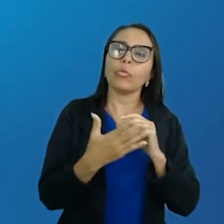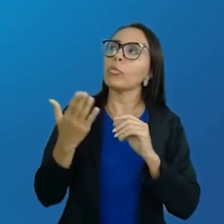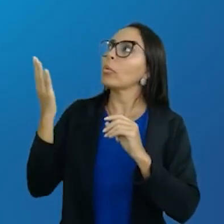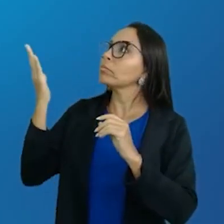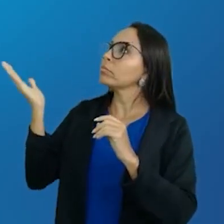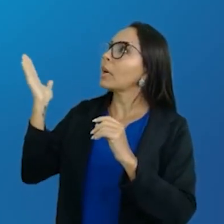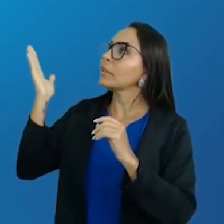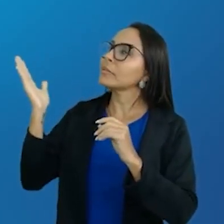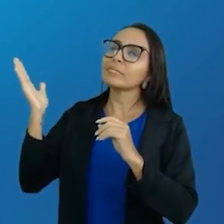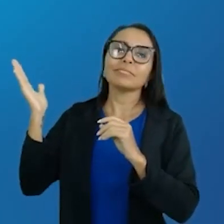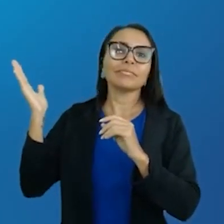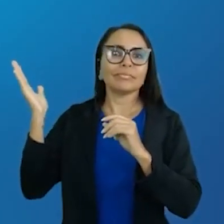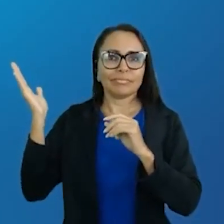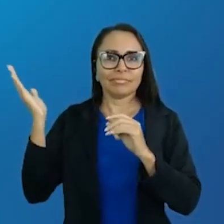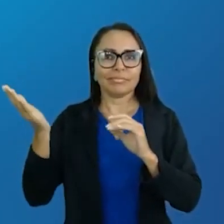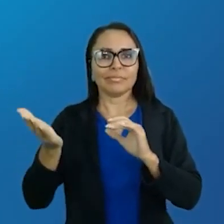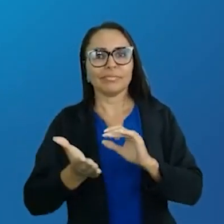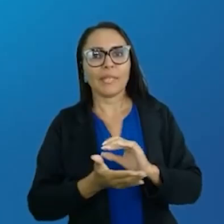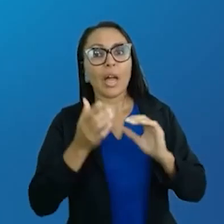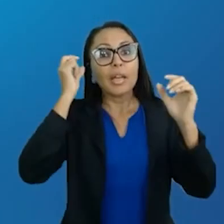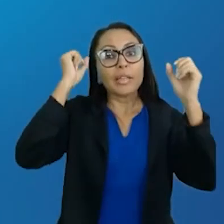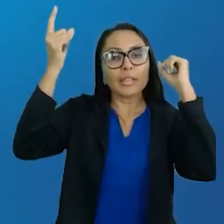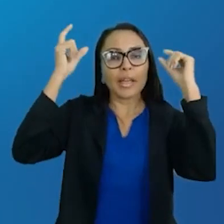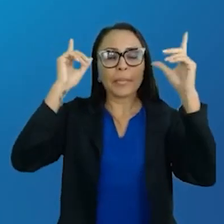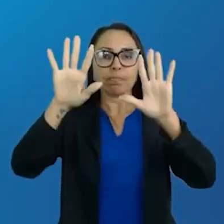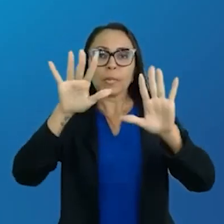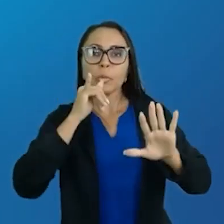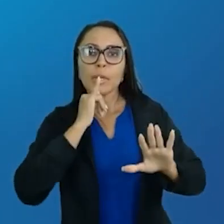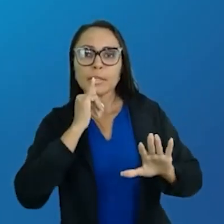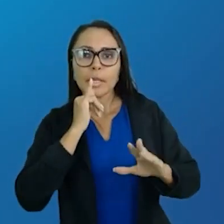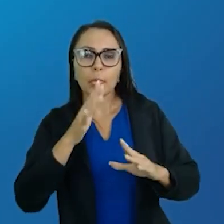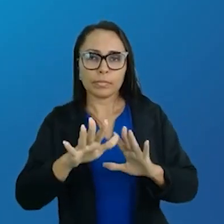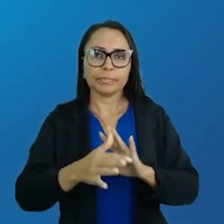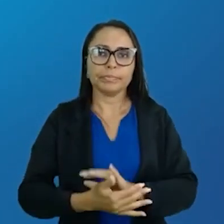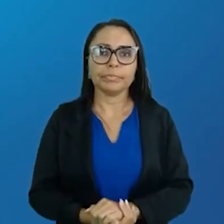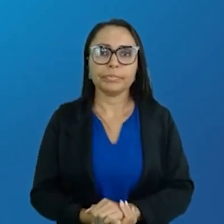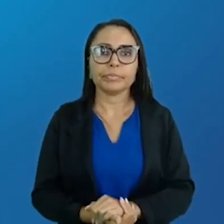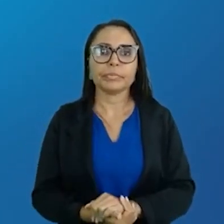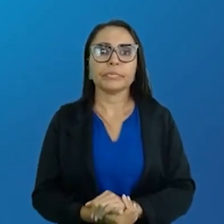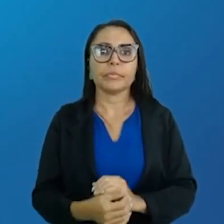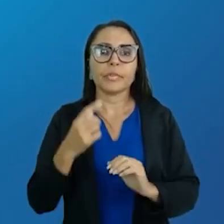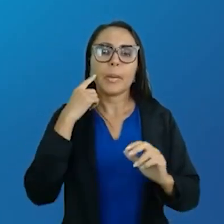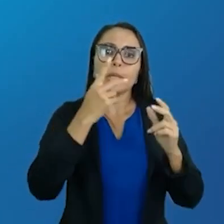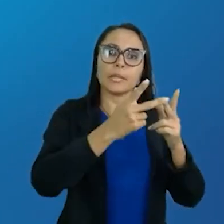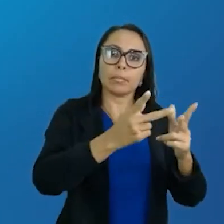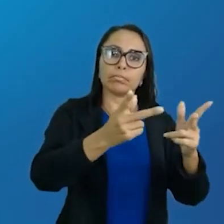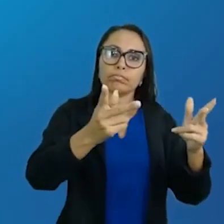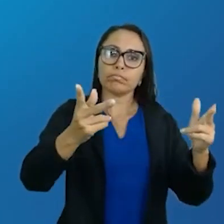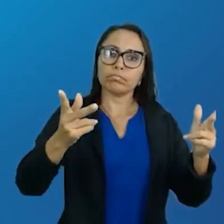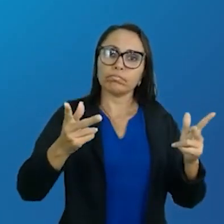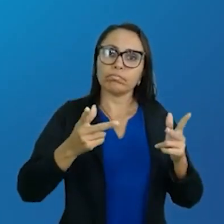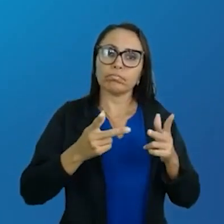novo padrão, forma uma nova ideia. Então, tipo, por exemplo, o outro exemplo é melhor, o exemplo da pizza. Há